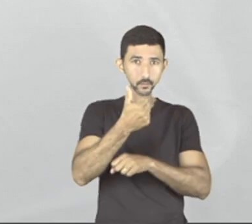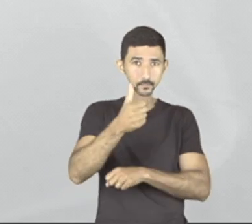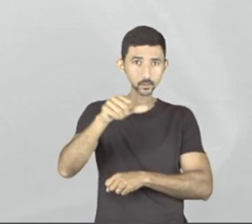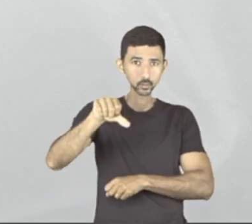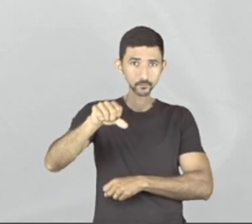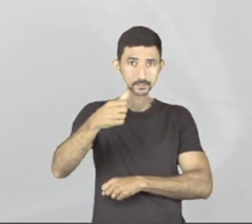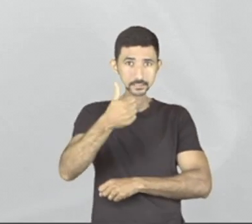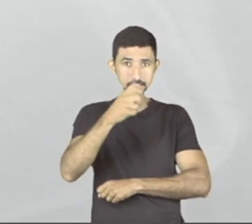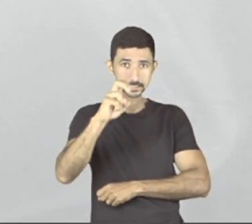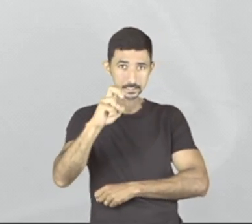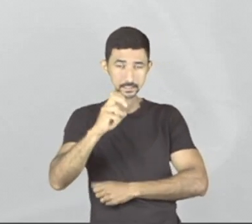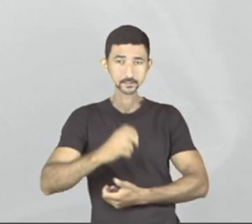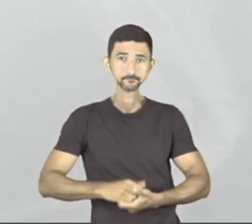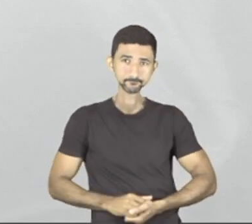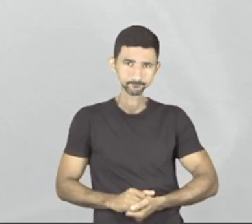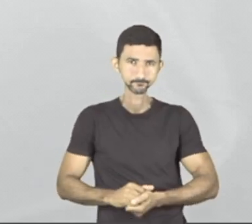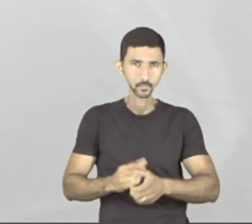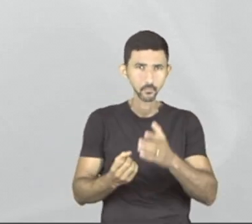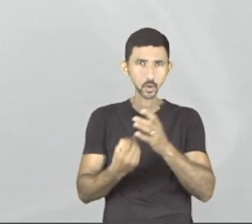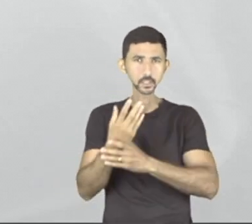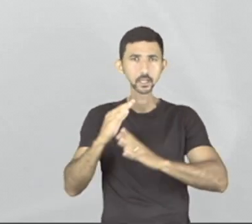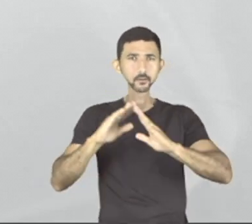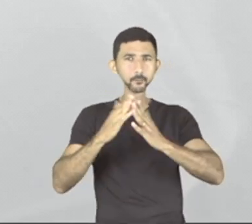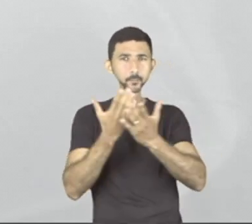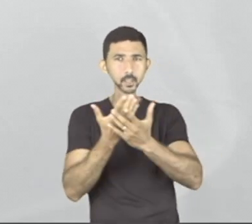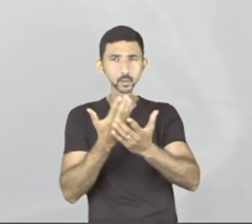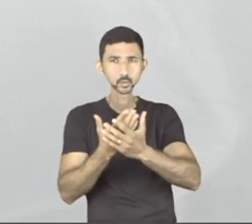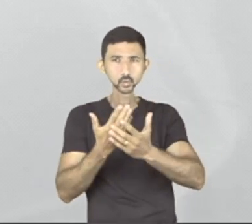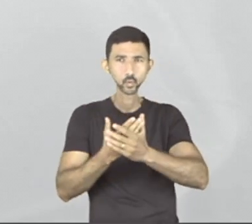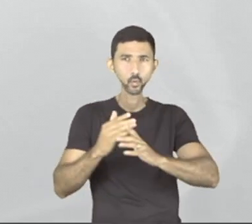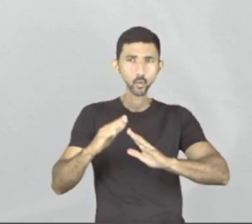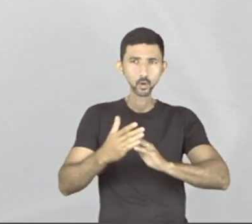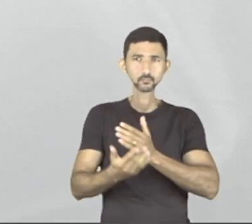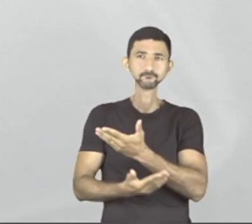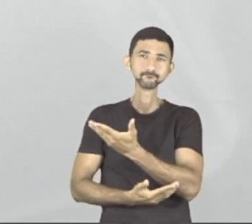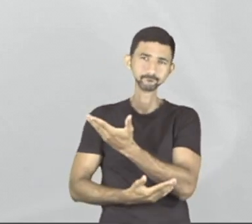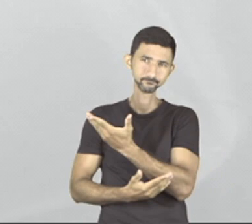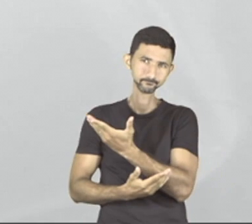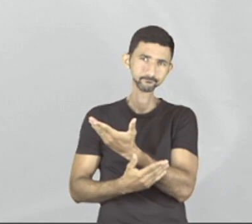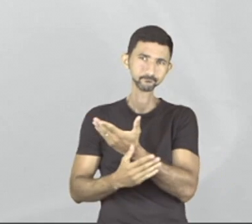Colégio Progresso Paraense. Então ele foi publicado lá por volta de